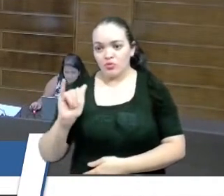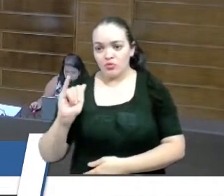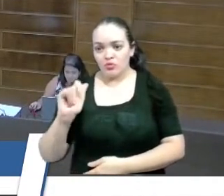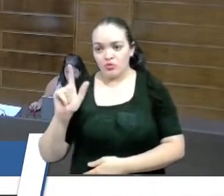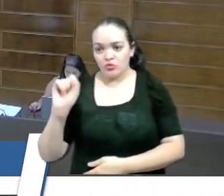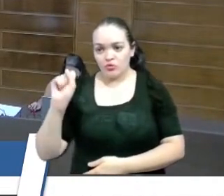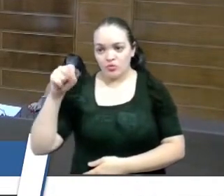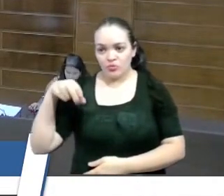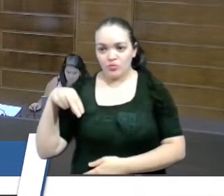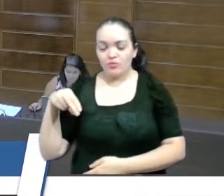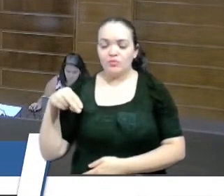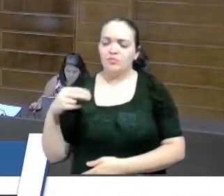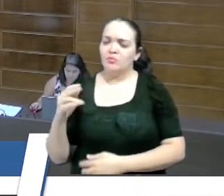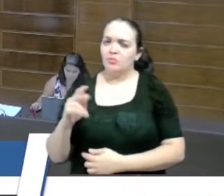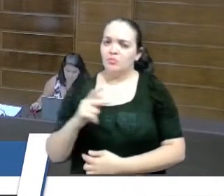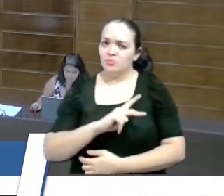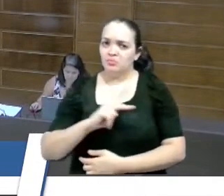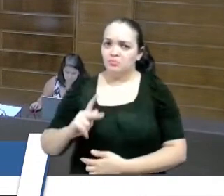Senhor presidente,